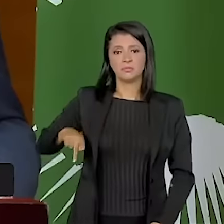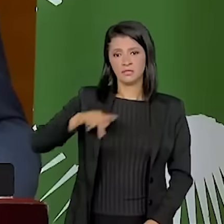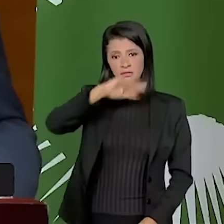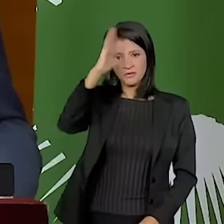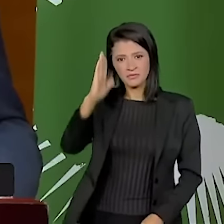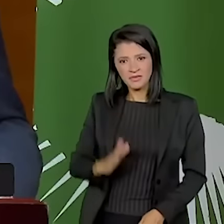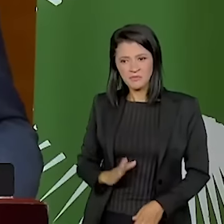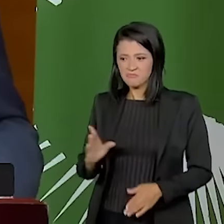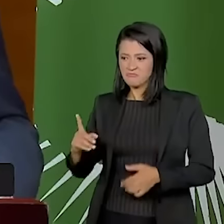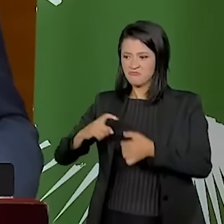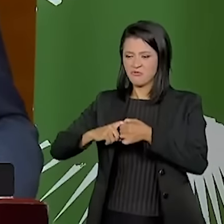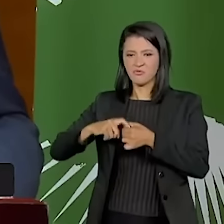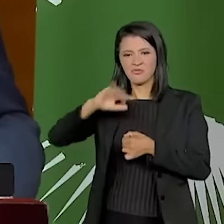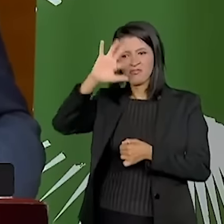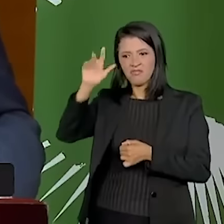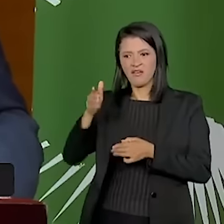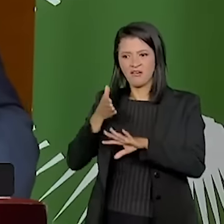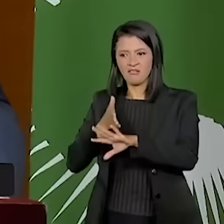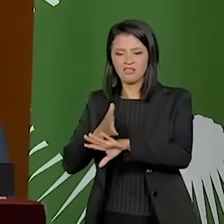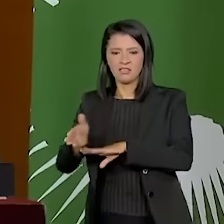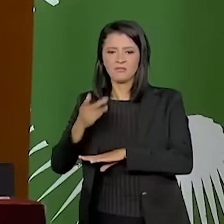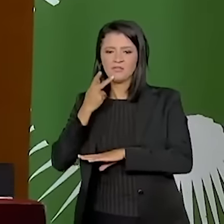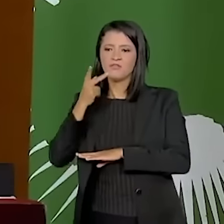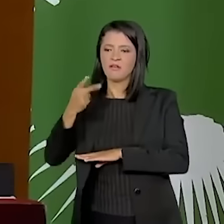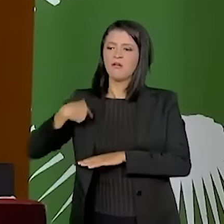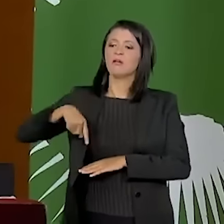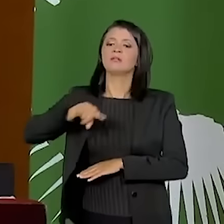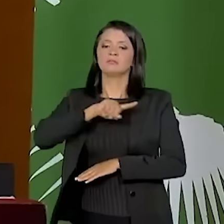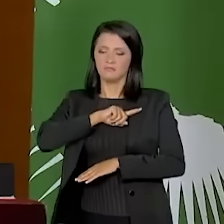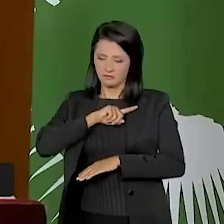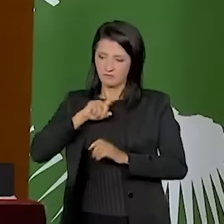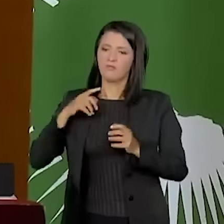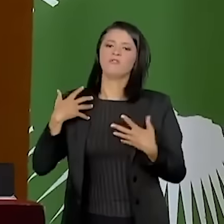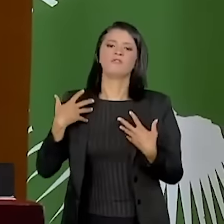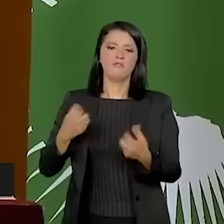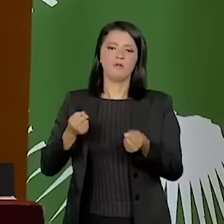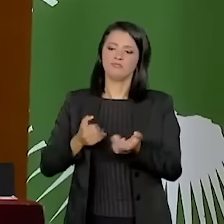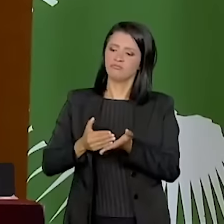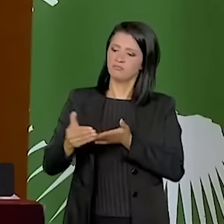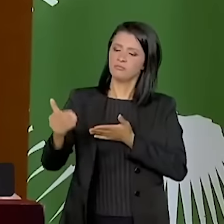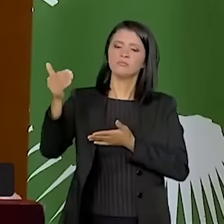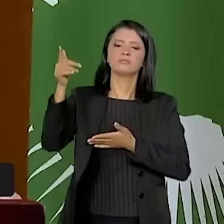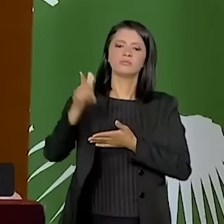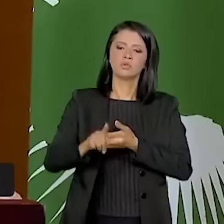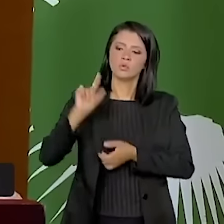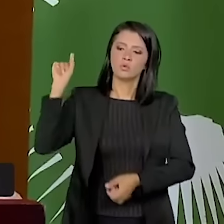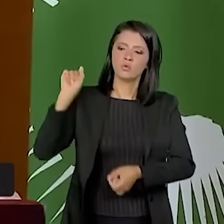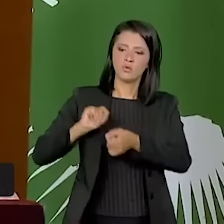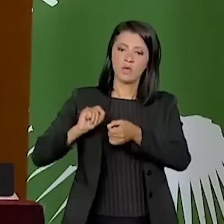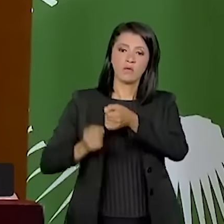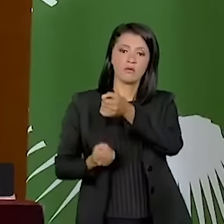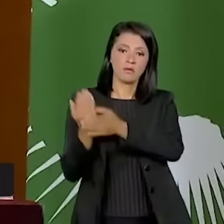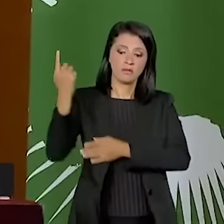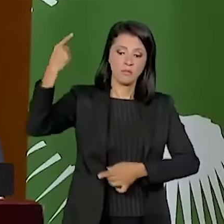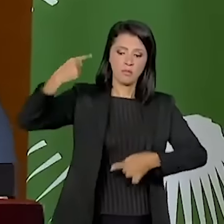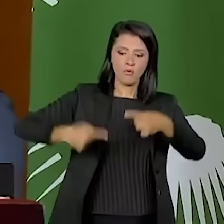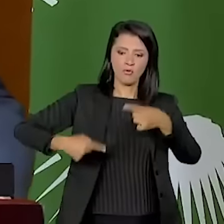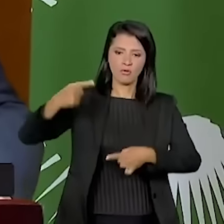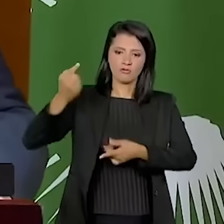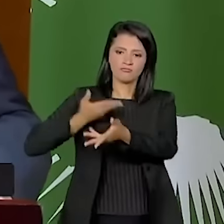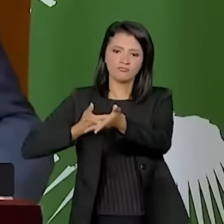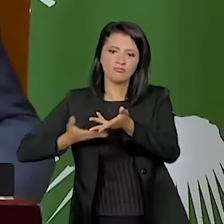ao continente africano e dizer: nós vamos recomeçar a fazer a política